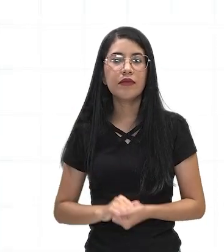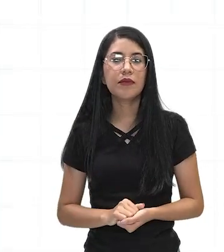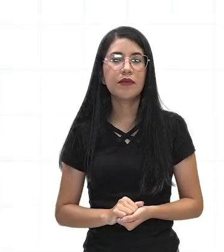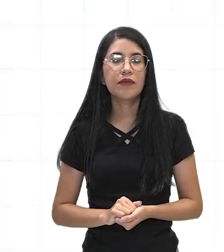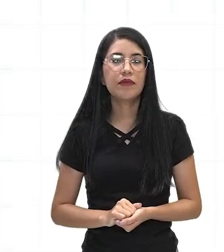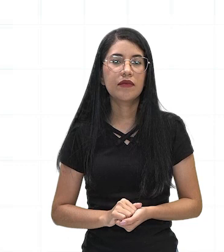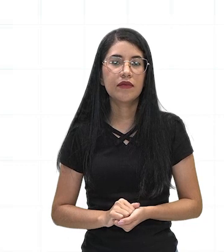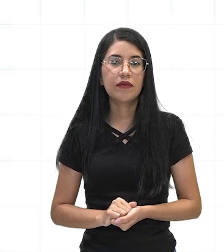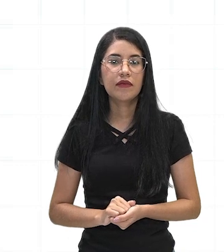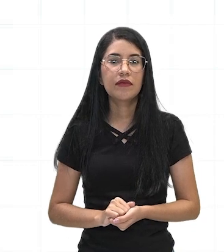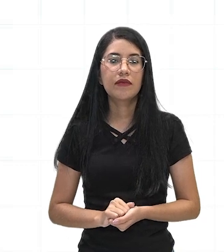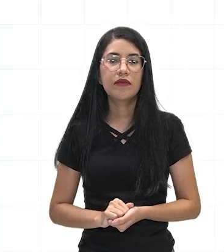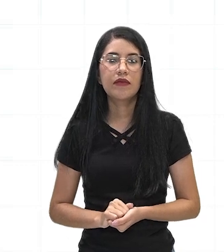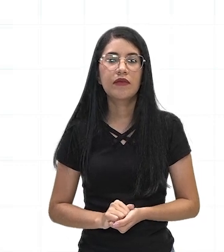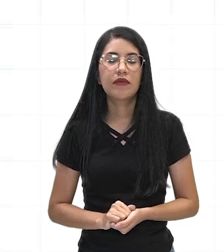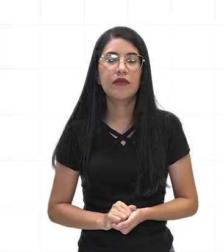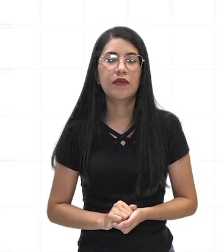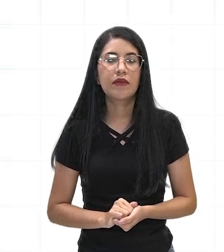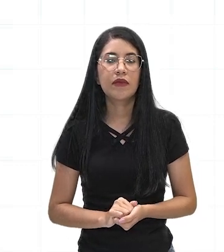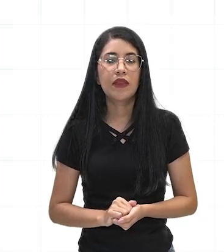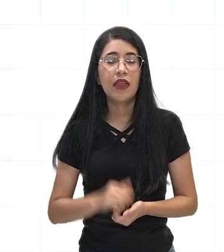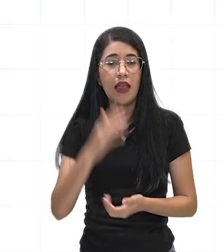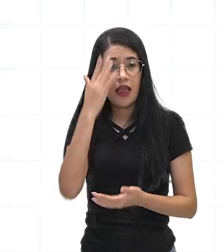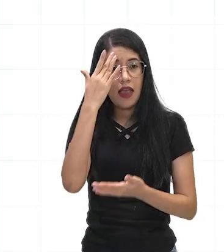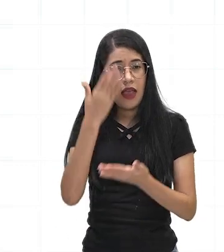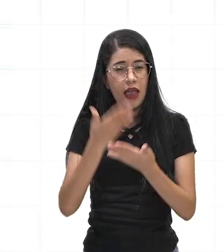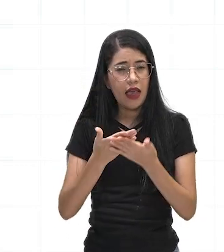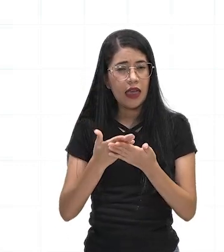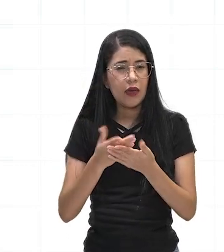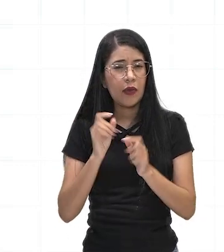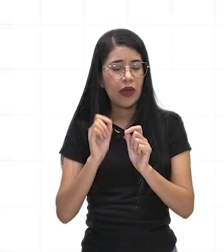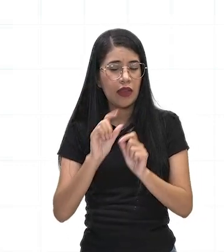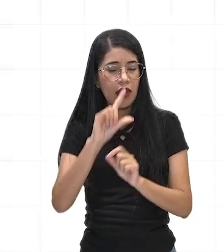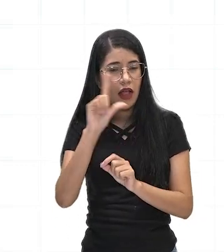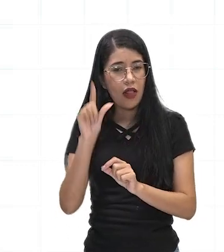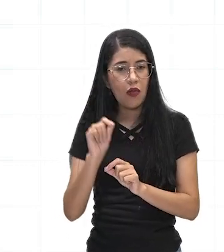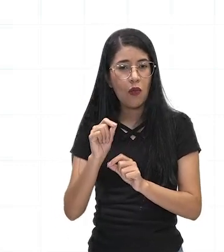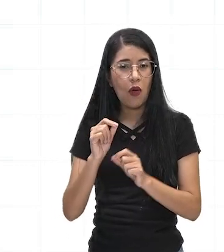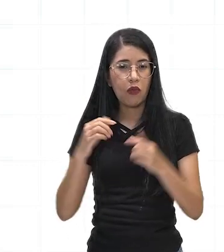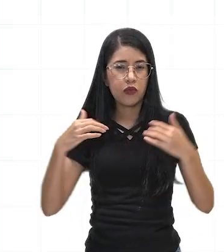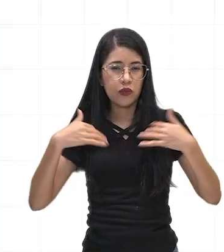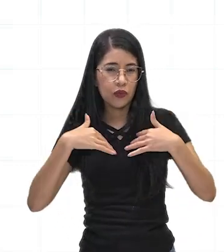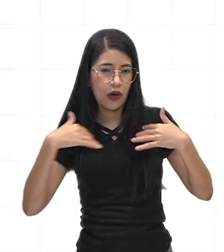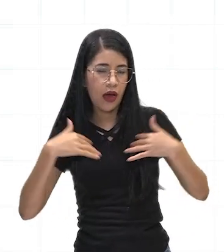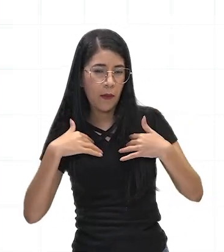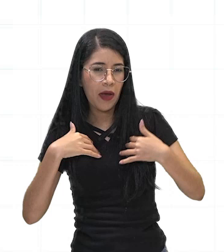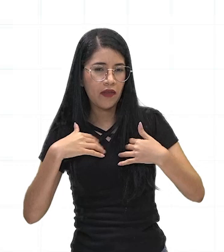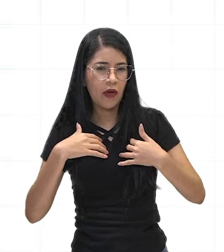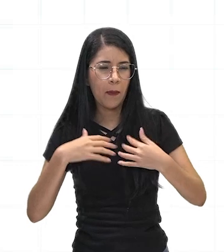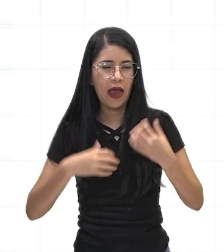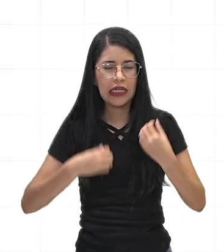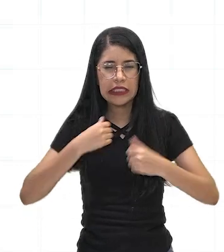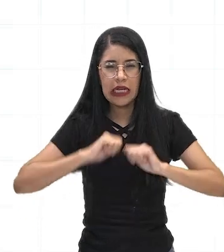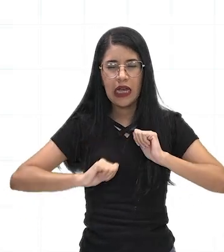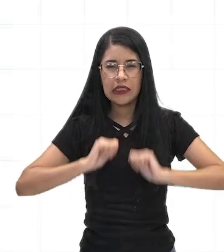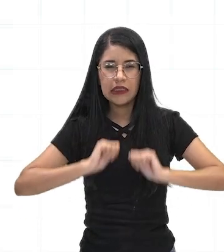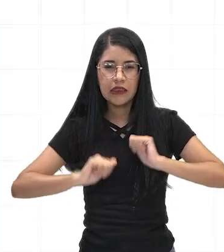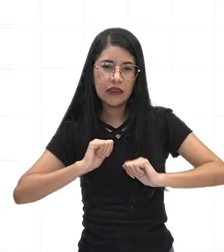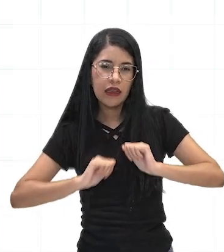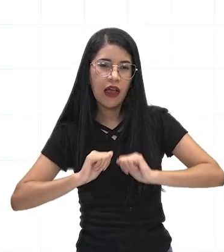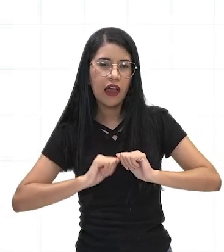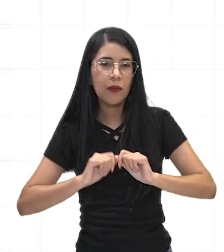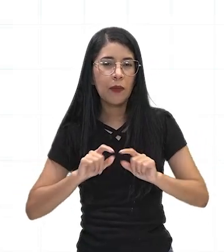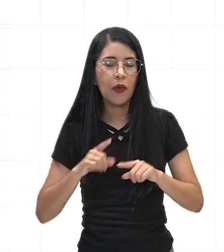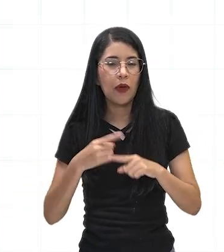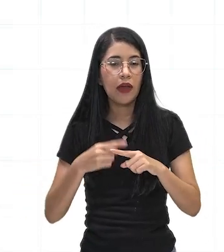só. Acredita-se que na Lua cheia, os animais ficam mais agitados pelo excesso de luz